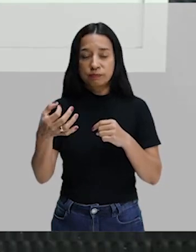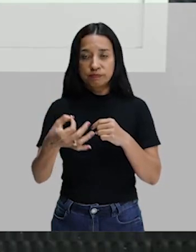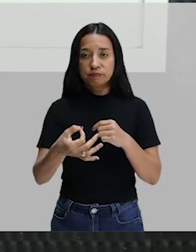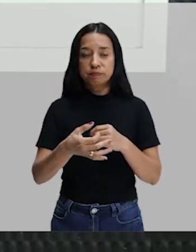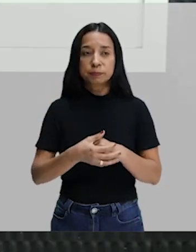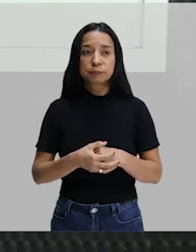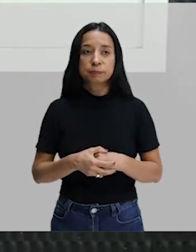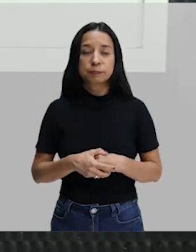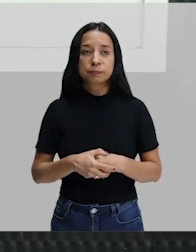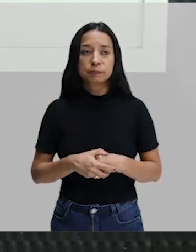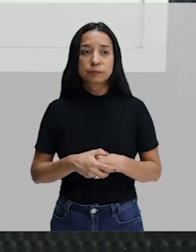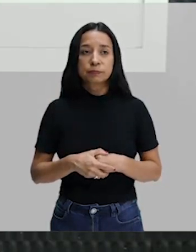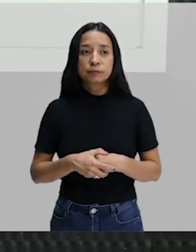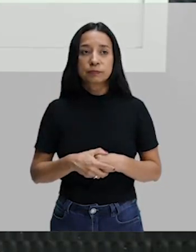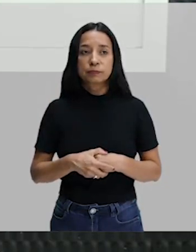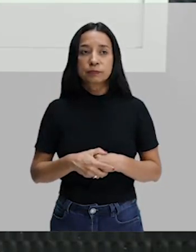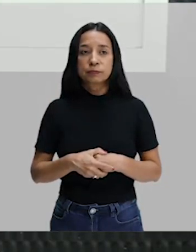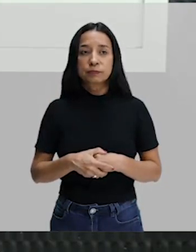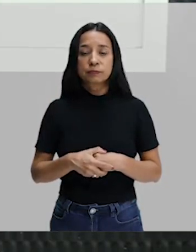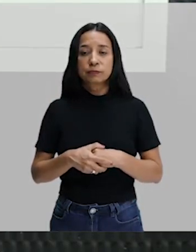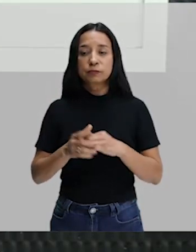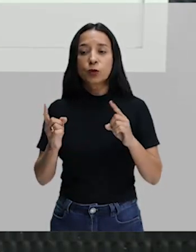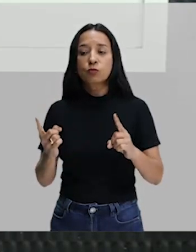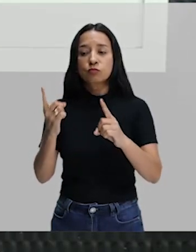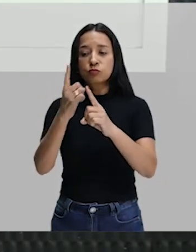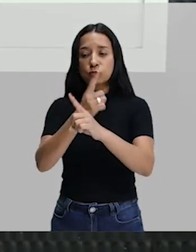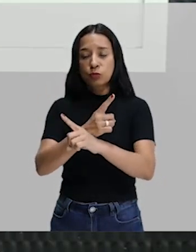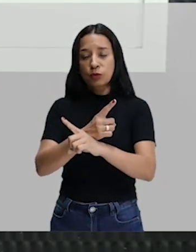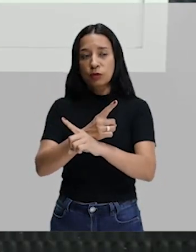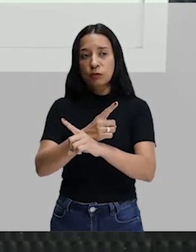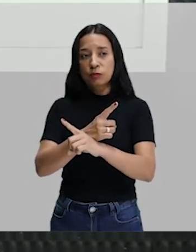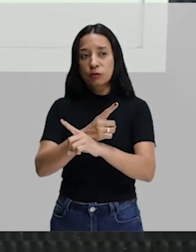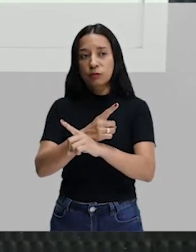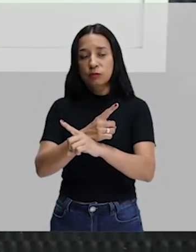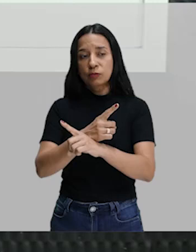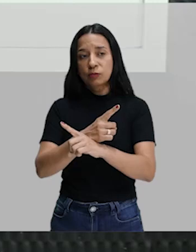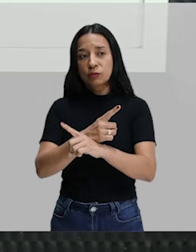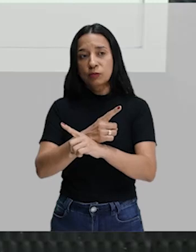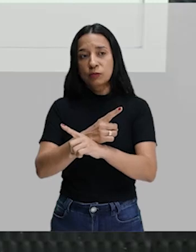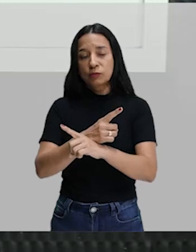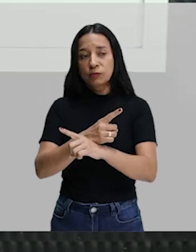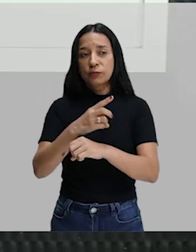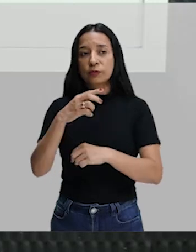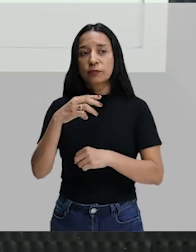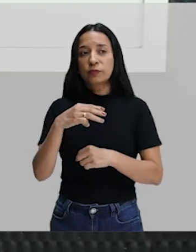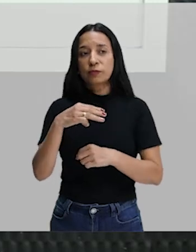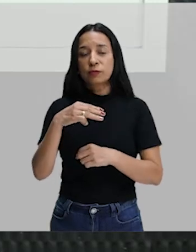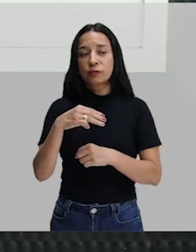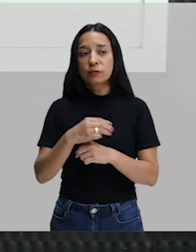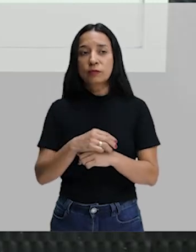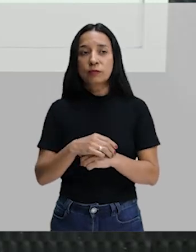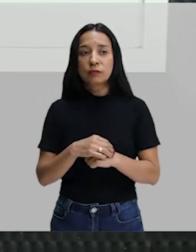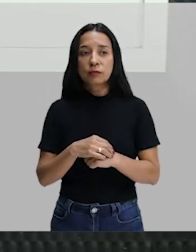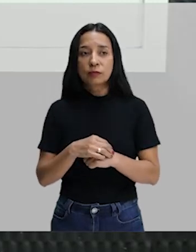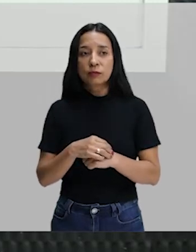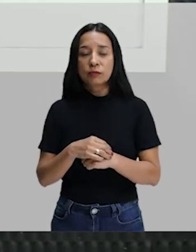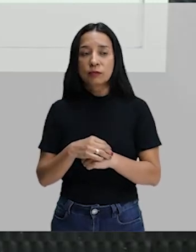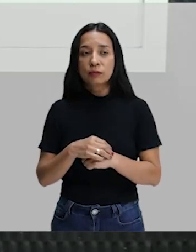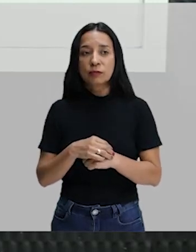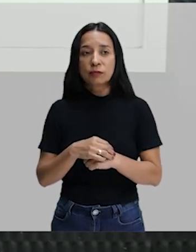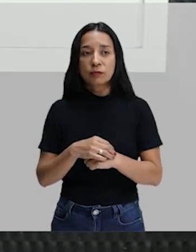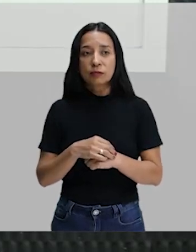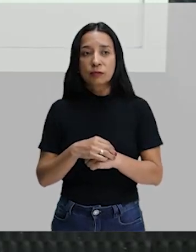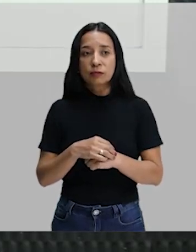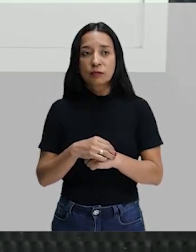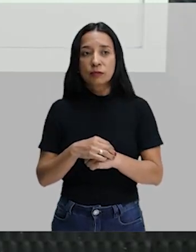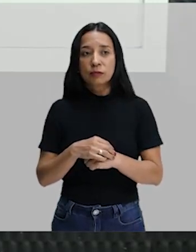Certo? Manda o menos 3 para lá, o n vai ser igual a 2 mais 3. Nós estamos, então,